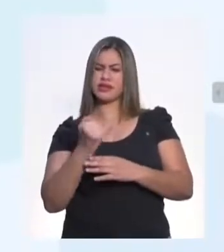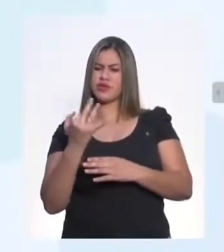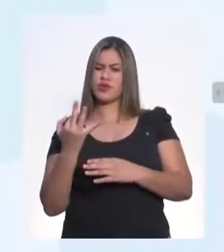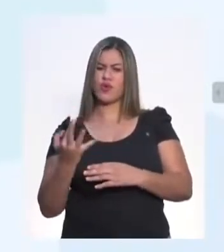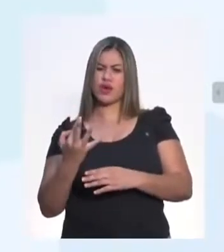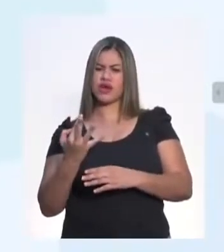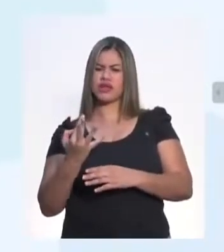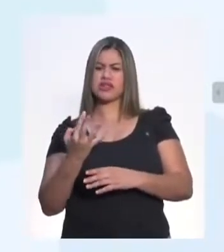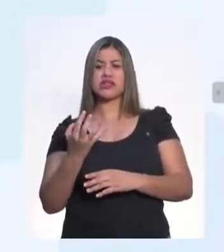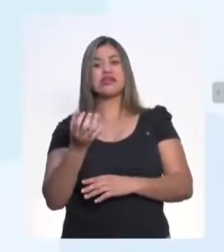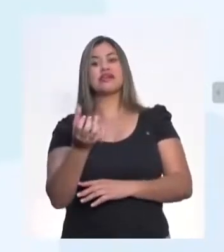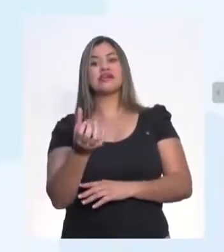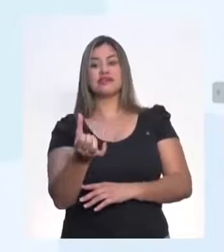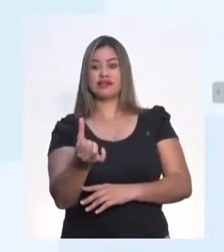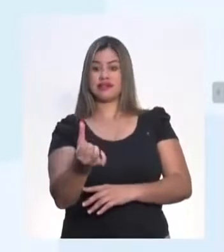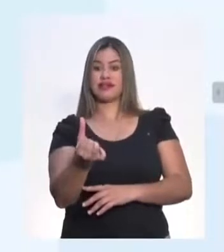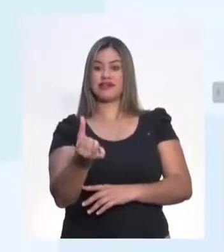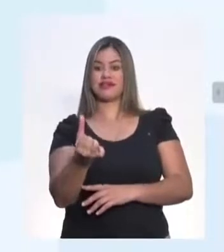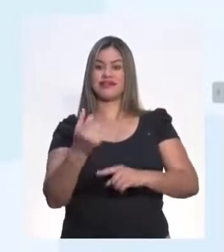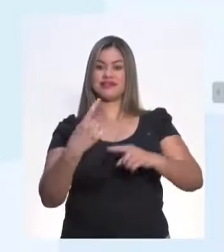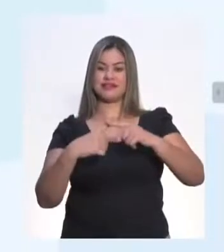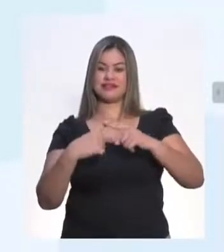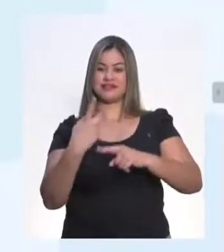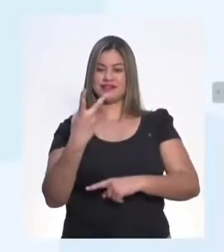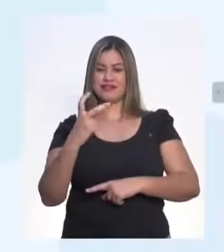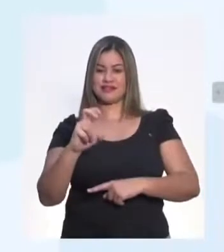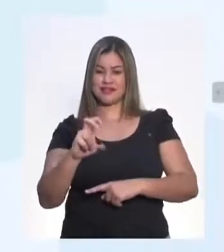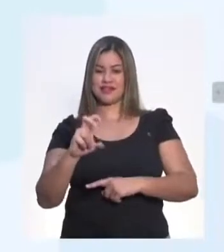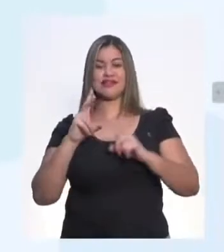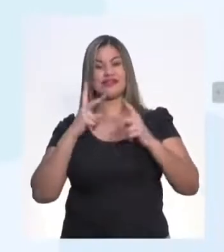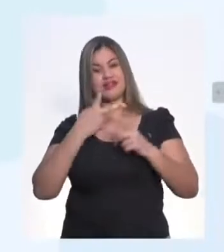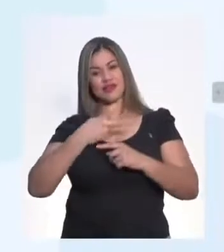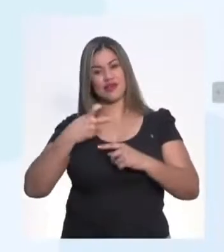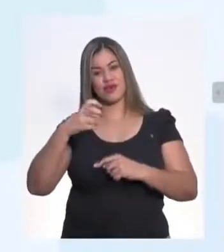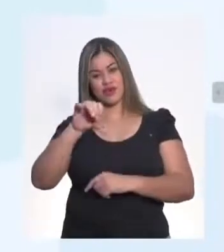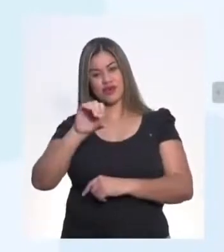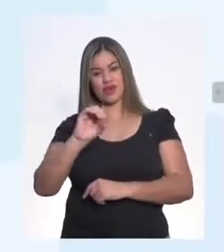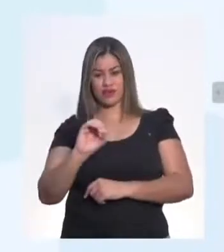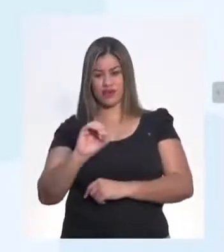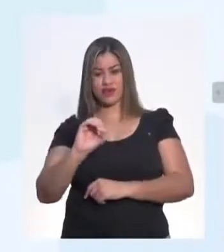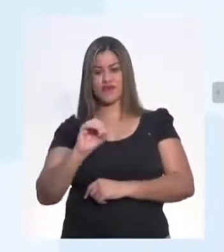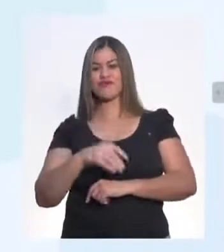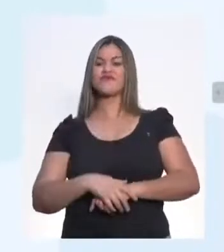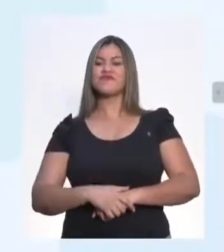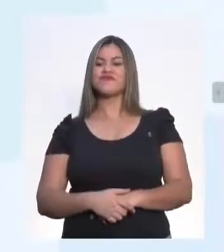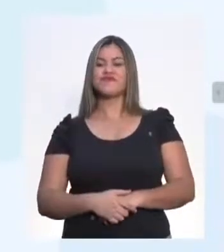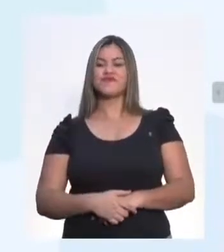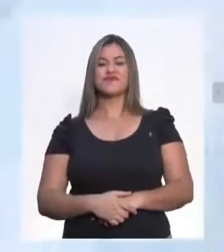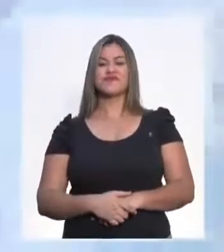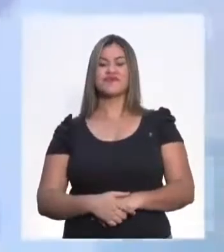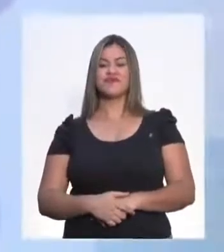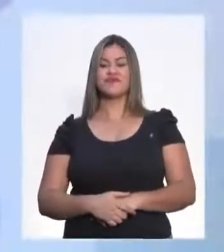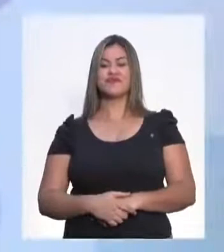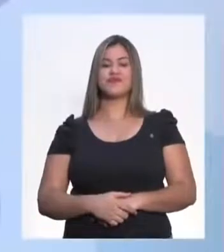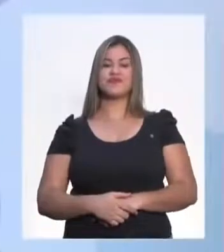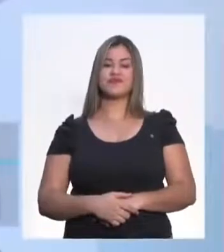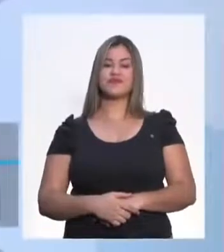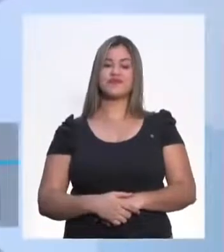ter 6 vezes. E aí, eu tiro 90, resto 0. Então,